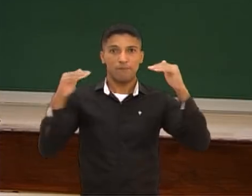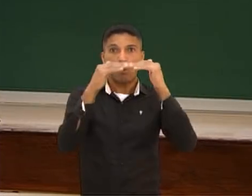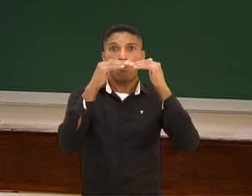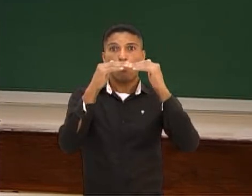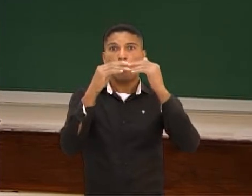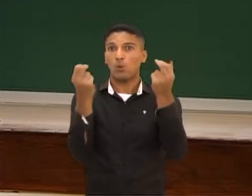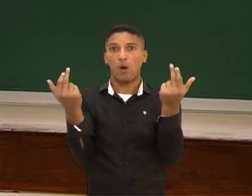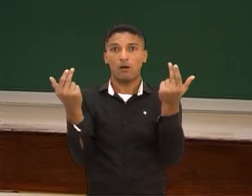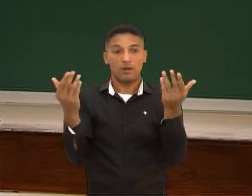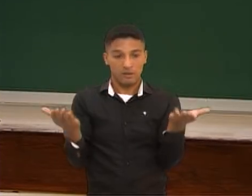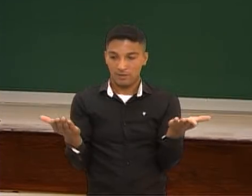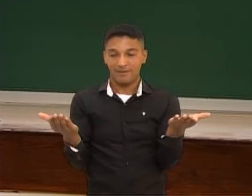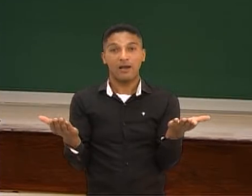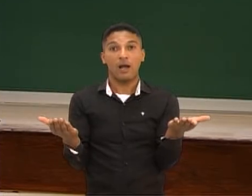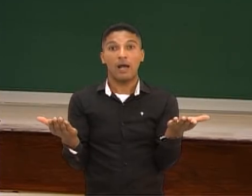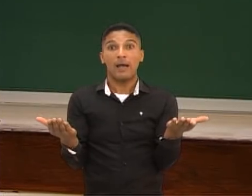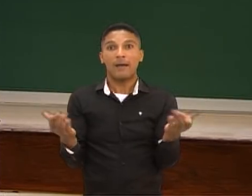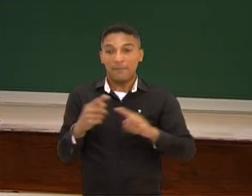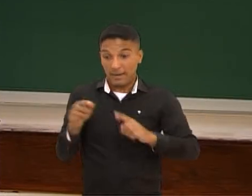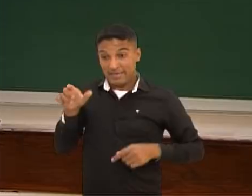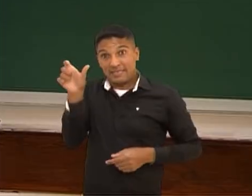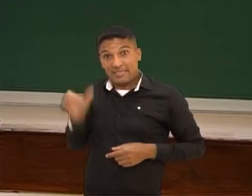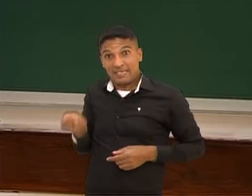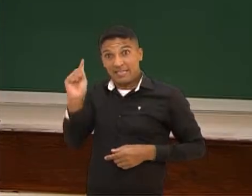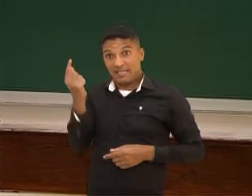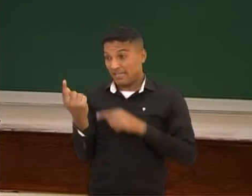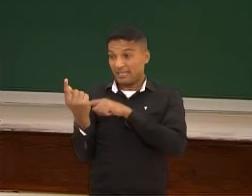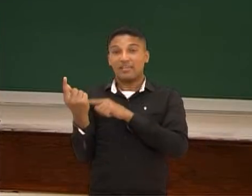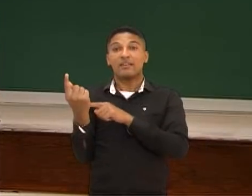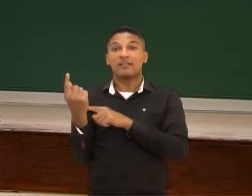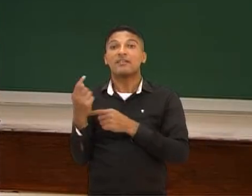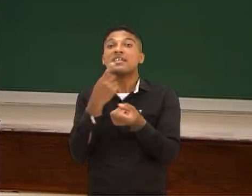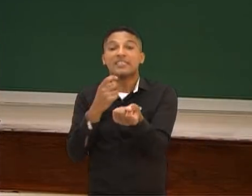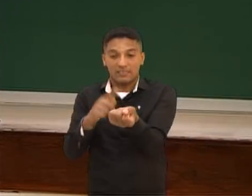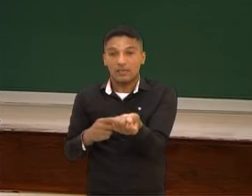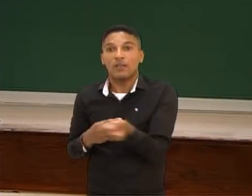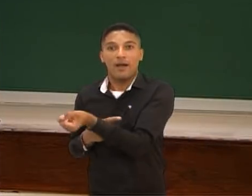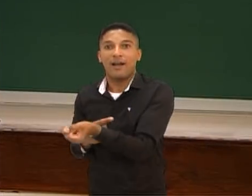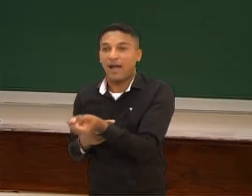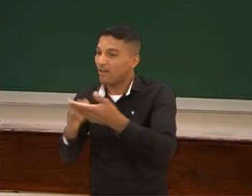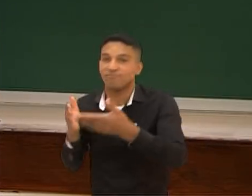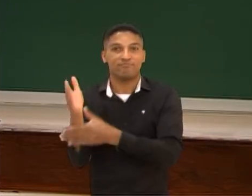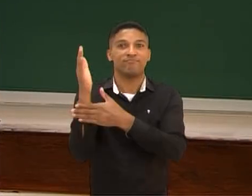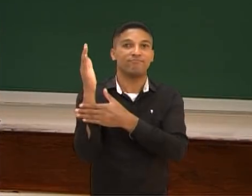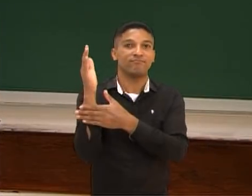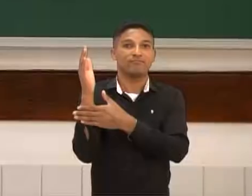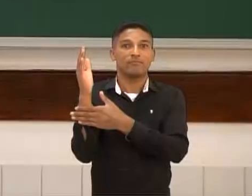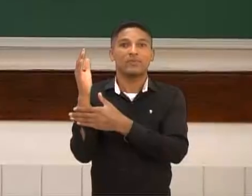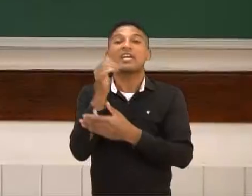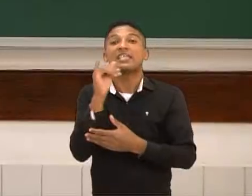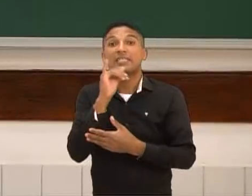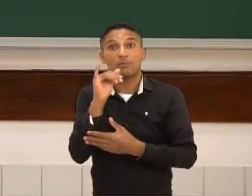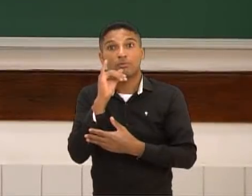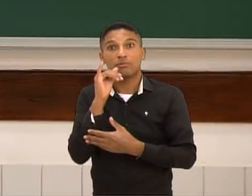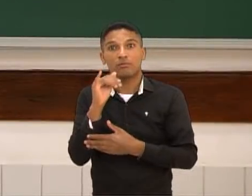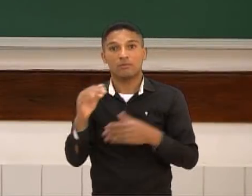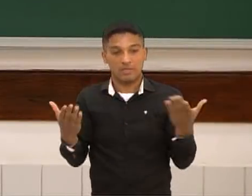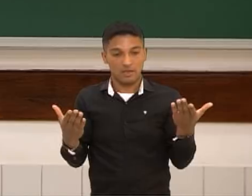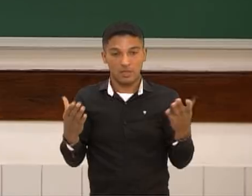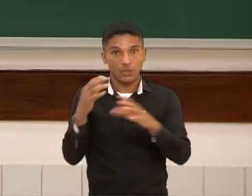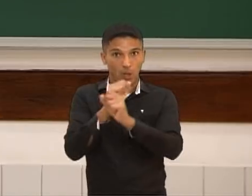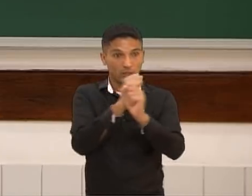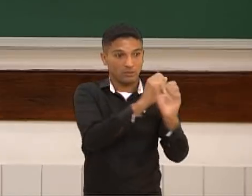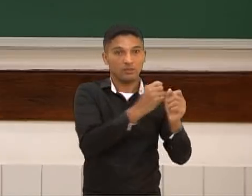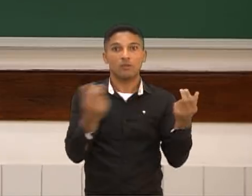pode ser utilizado como critério de desempate o fato da pessoa ser um doador de sangue, né? Tamanho a